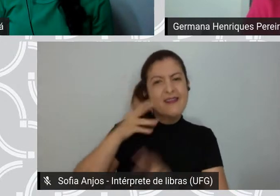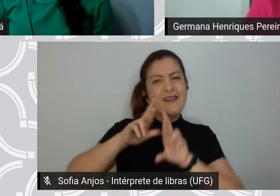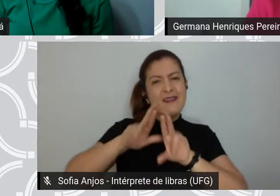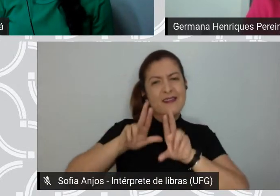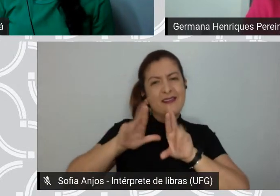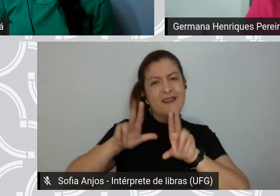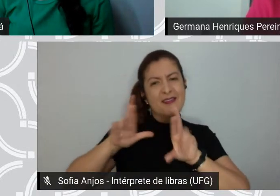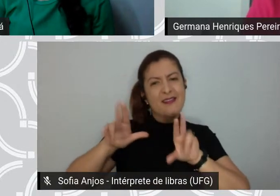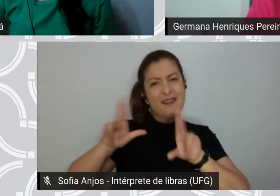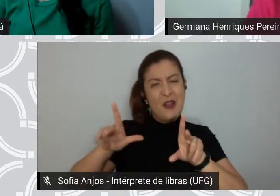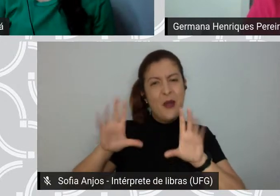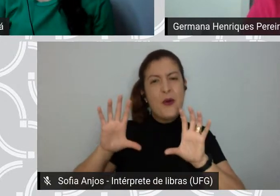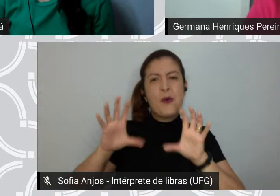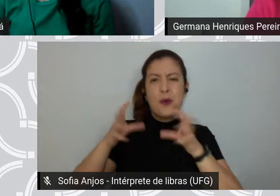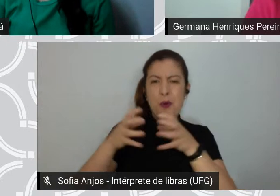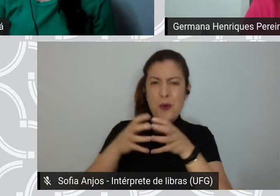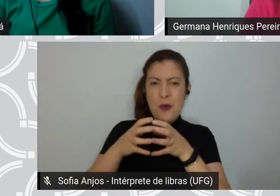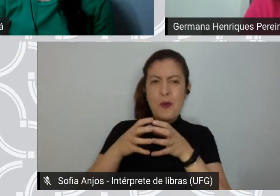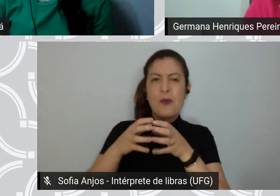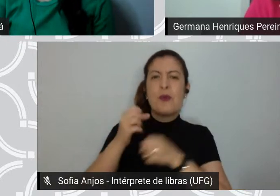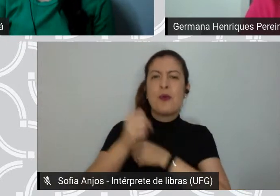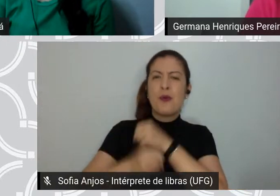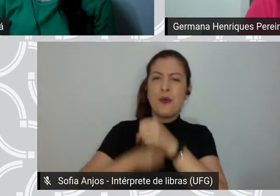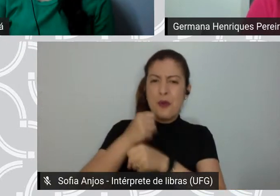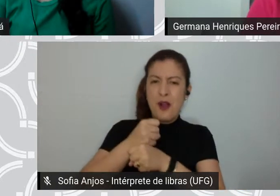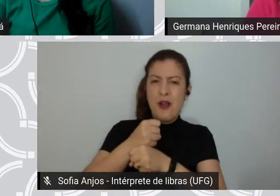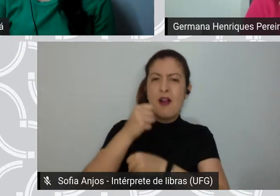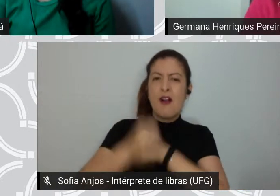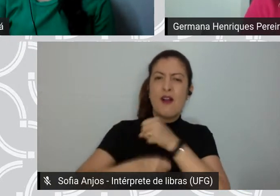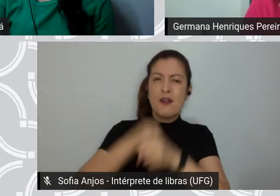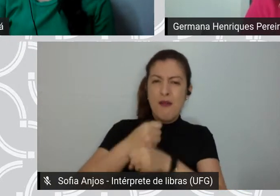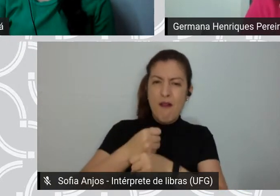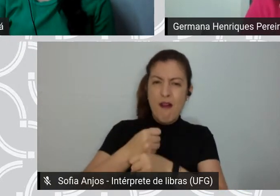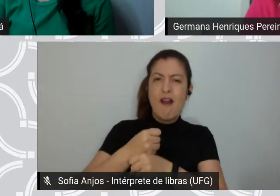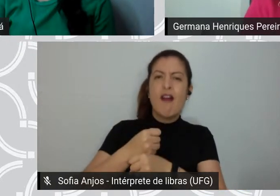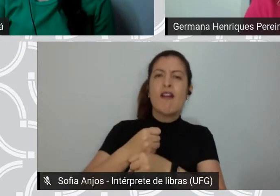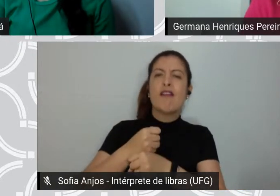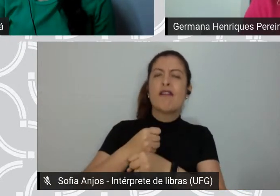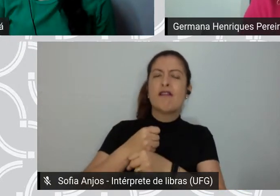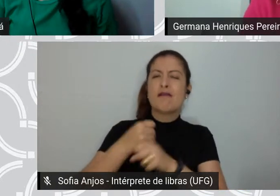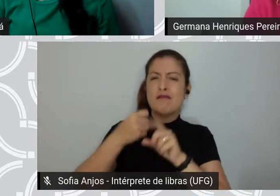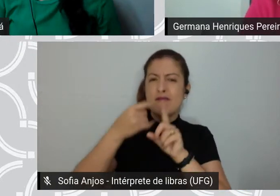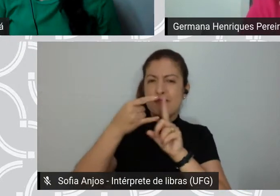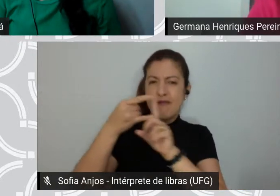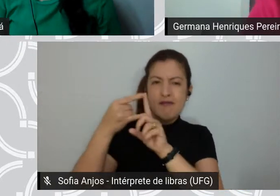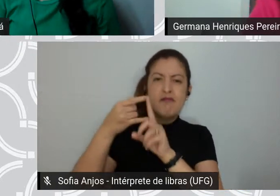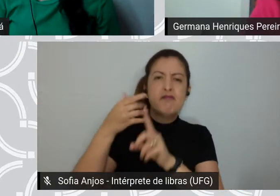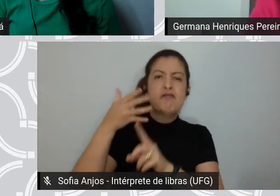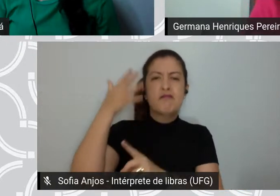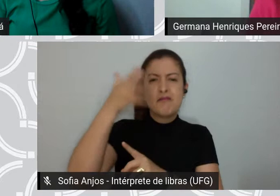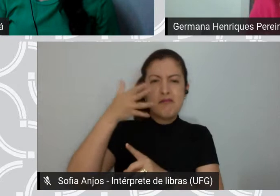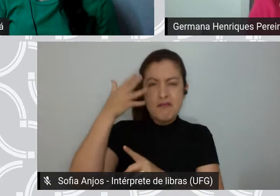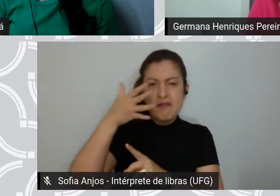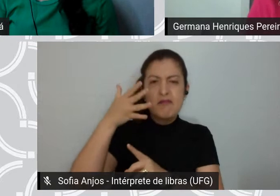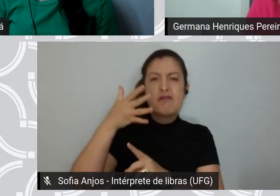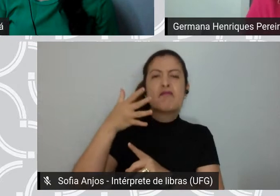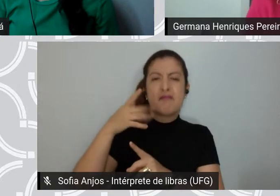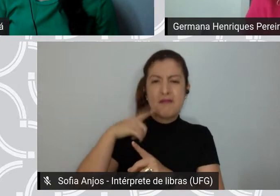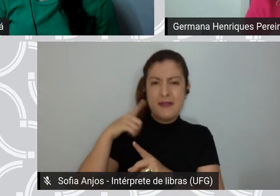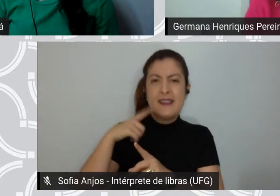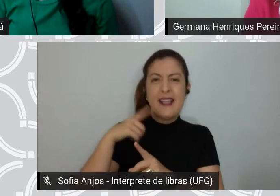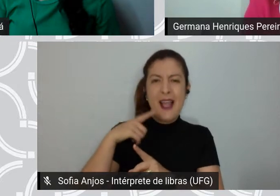se reencontrando desde 2008 não concorda com absolutamente tudo, né? Mas o fato de estarmos